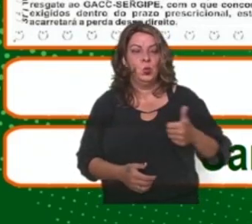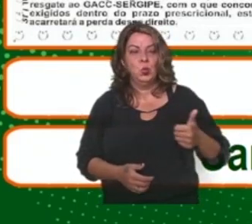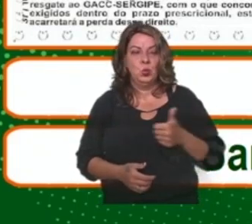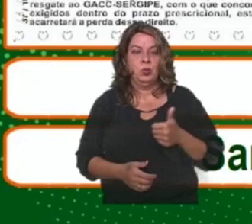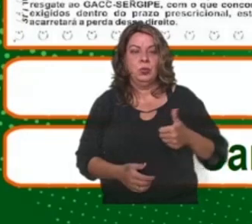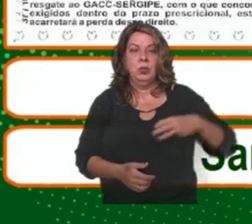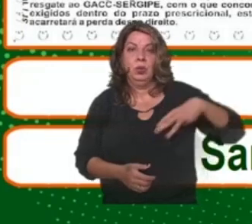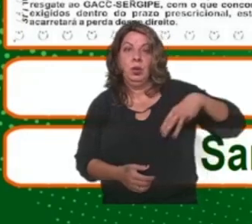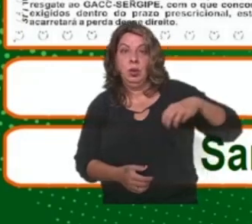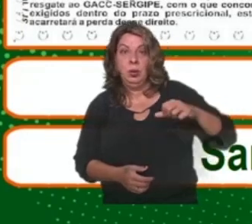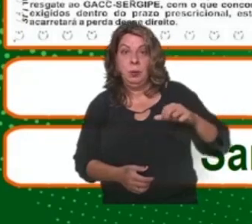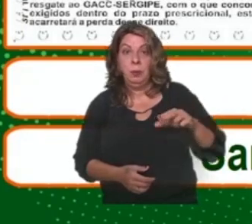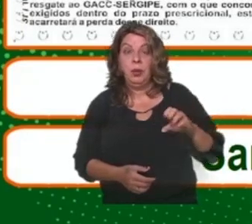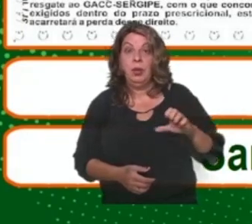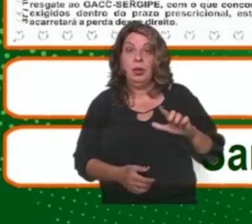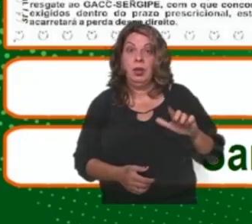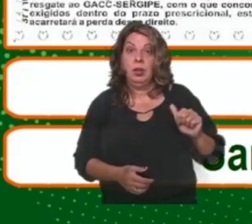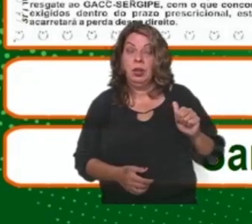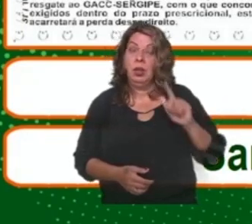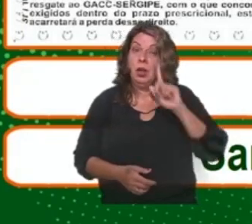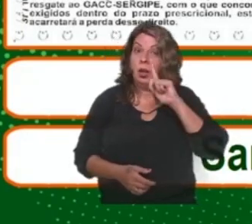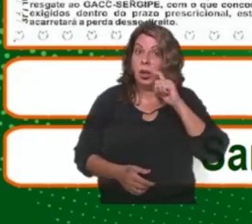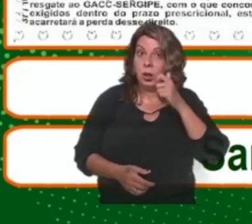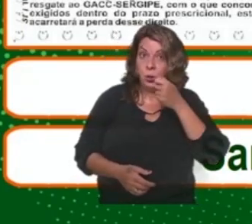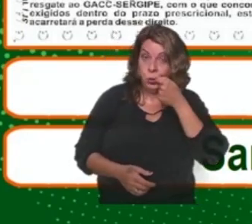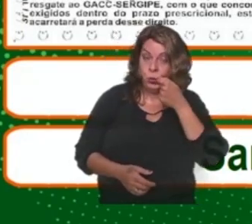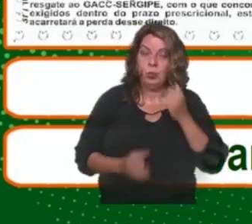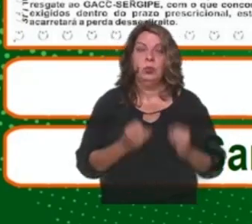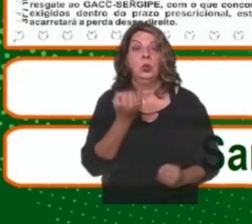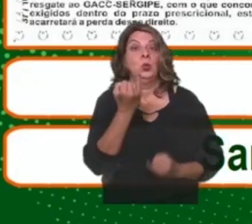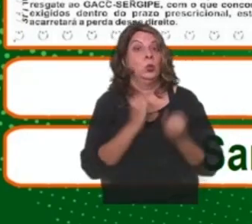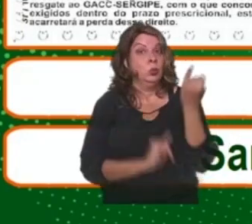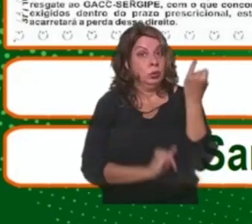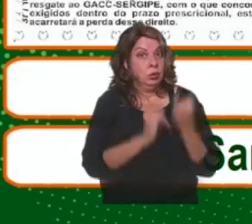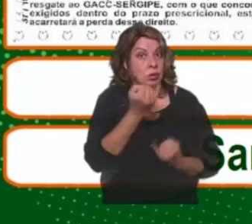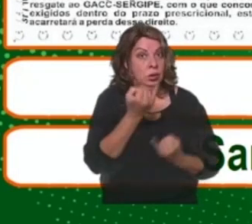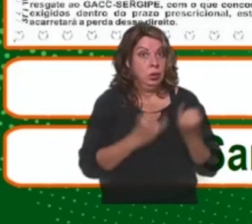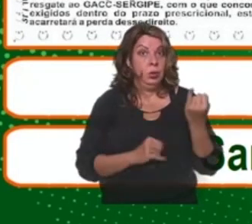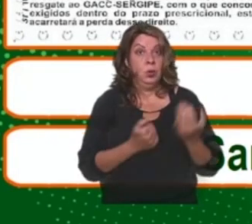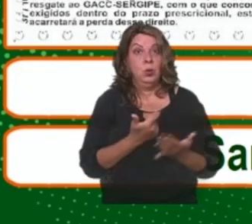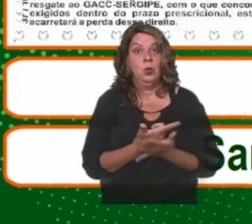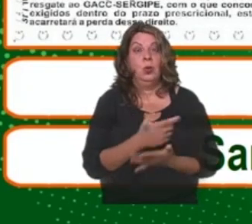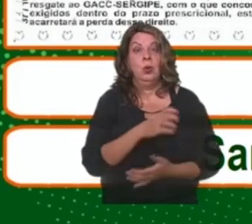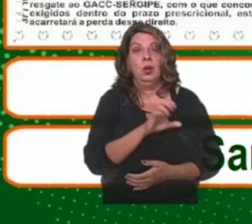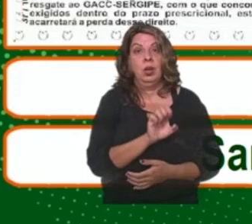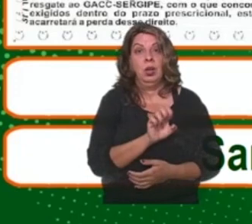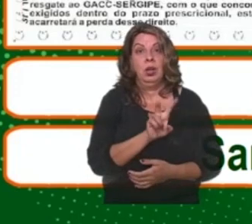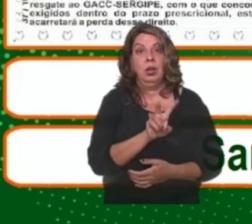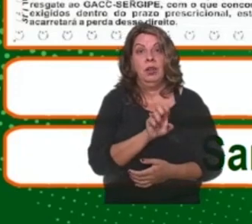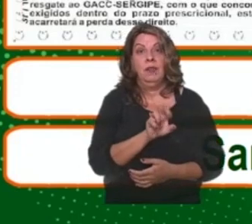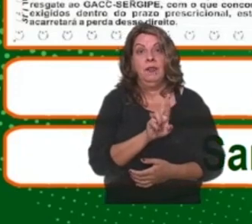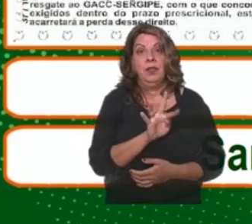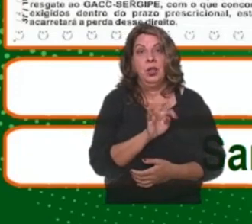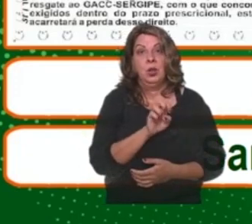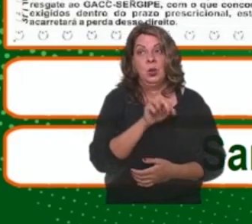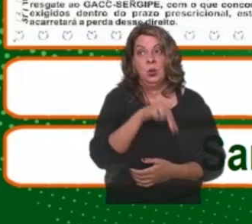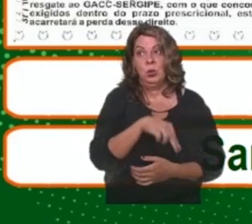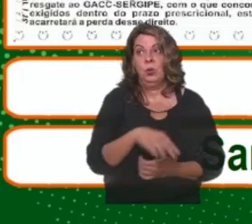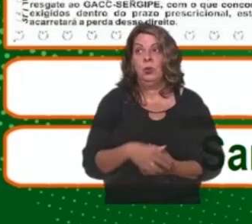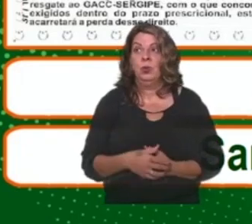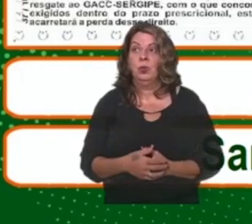046411. Manuela Lima dos Santos, aqui de Aracaju, bairro Industrial. Adquiriu com o Everton da regional Santos Dumont Jaque. Olha